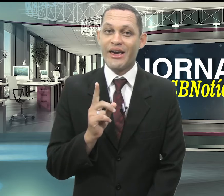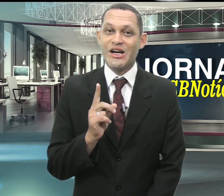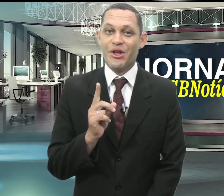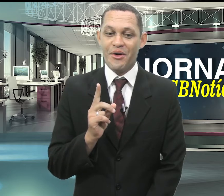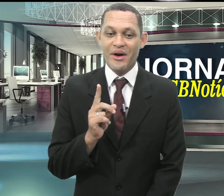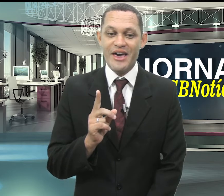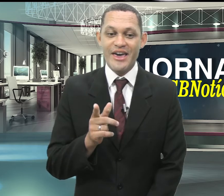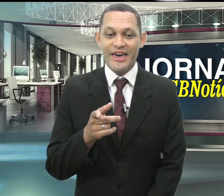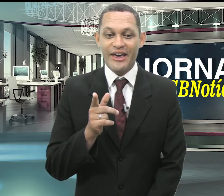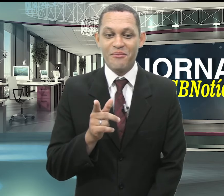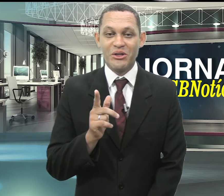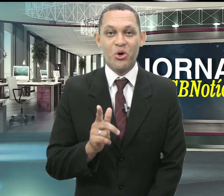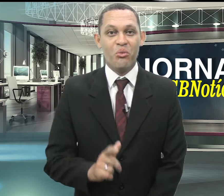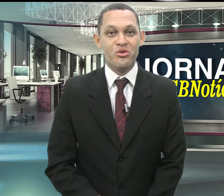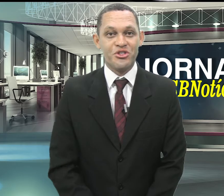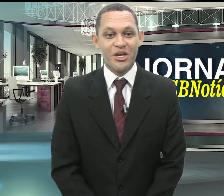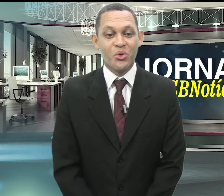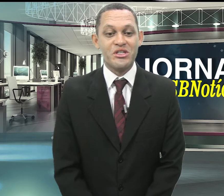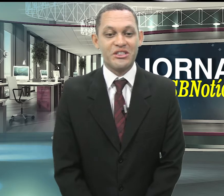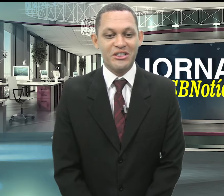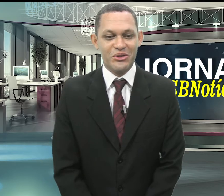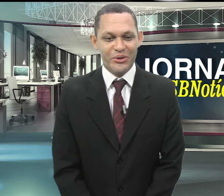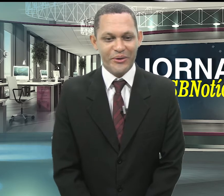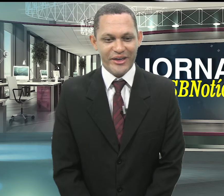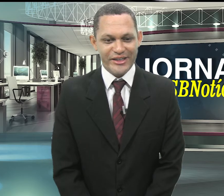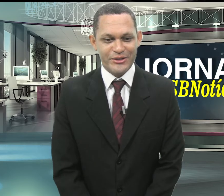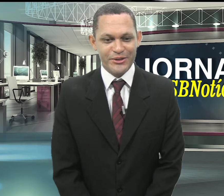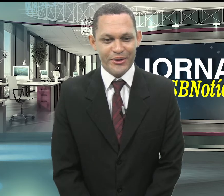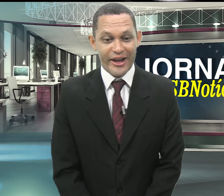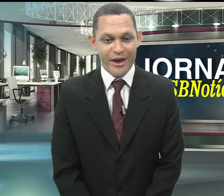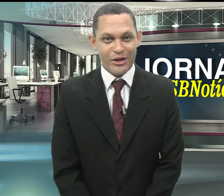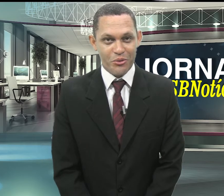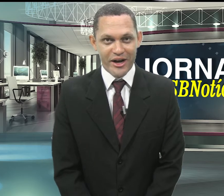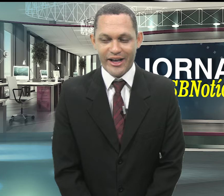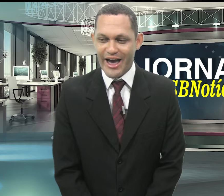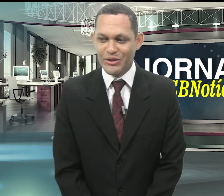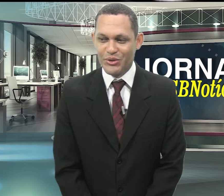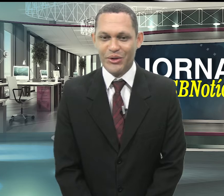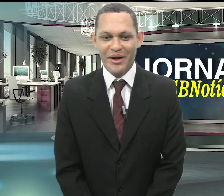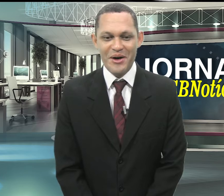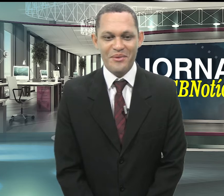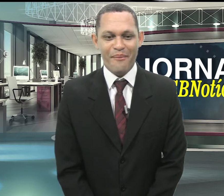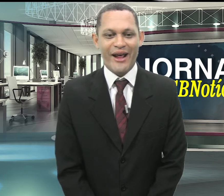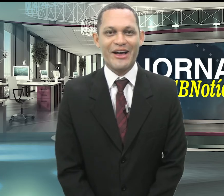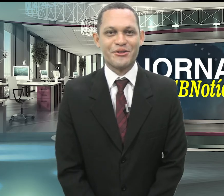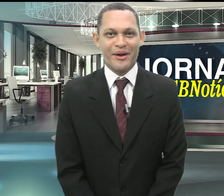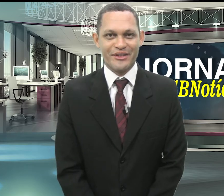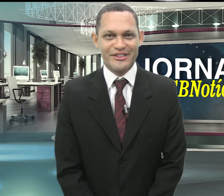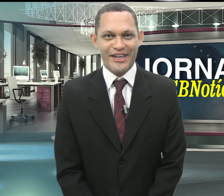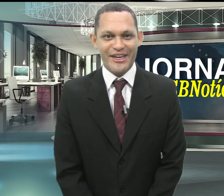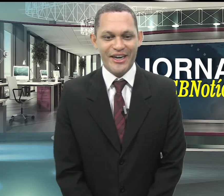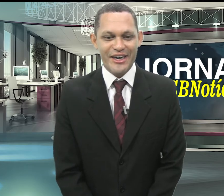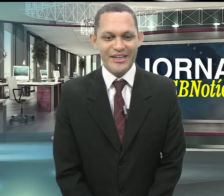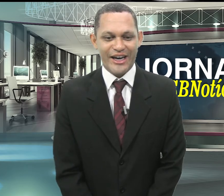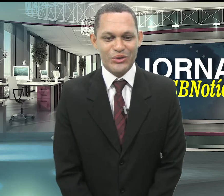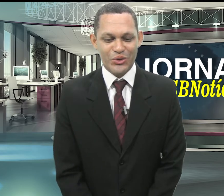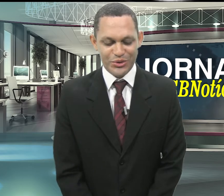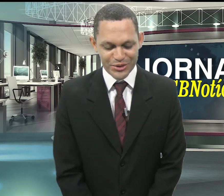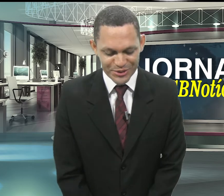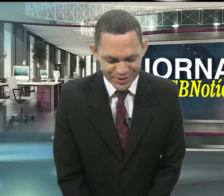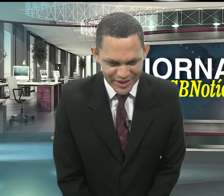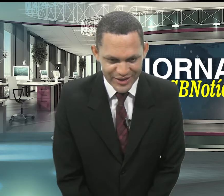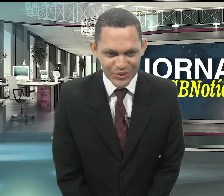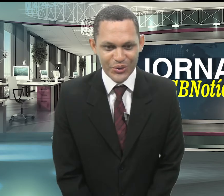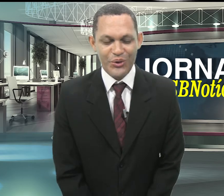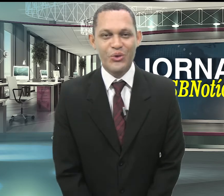pela manhã ou não? Ele mandou um bom dia, Luizinho, isso, lembra do mercado? Um abraço para você aí e a